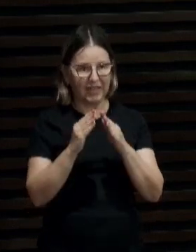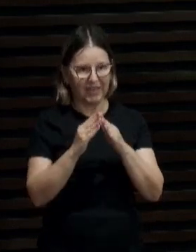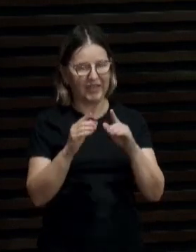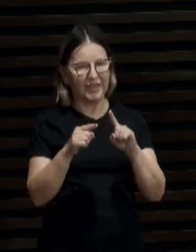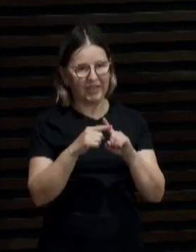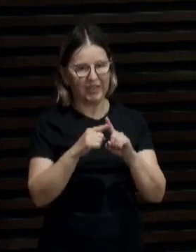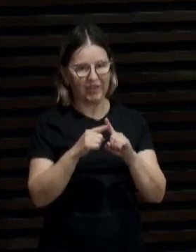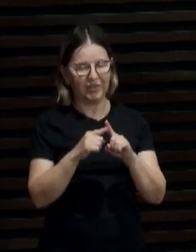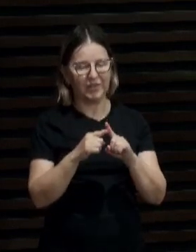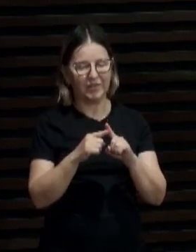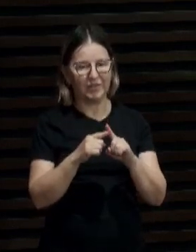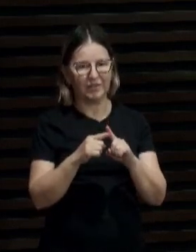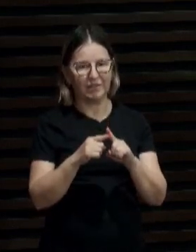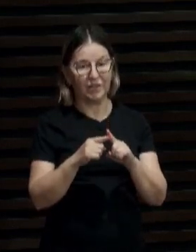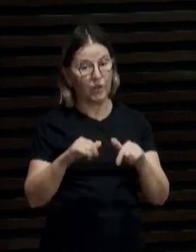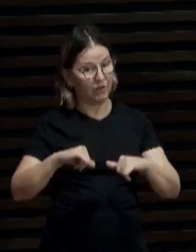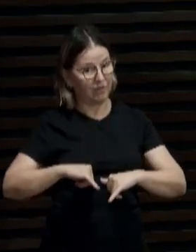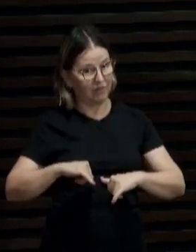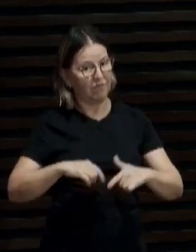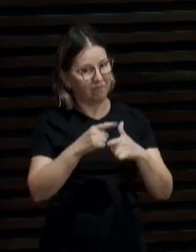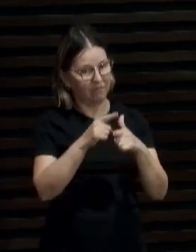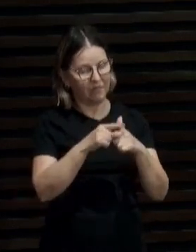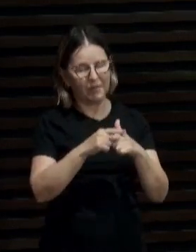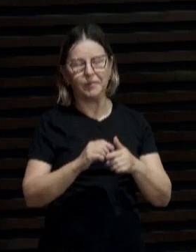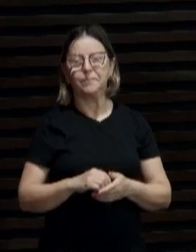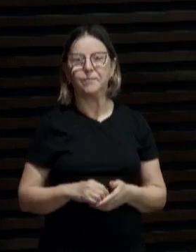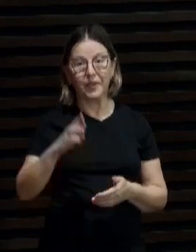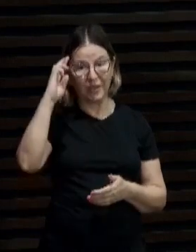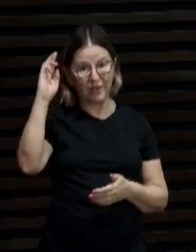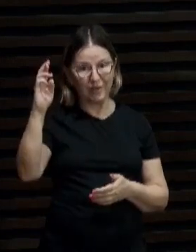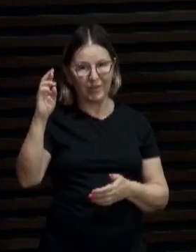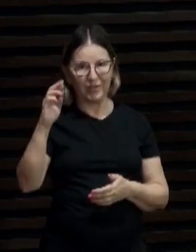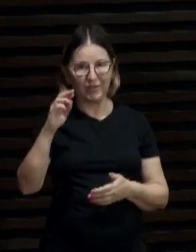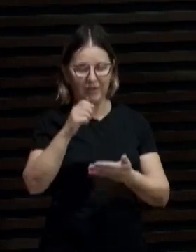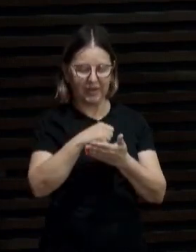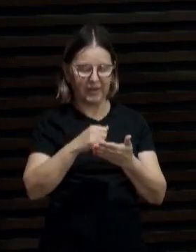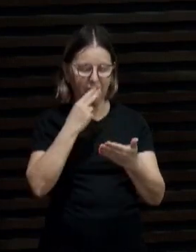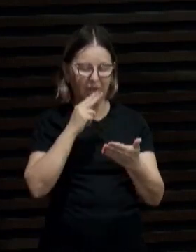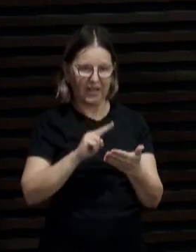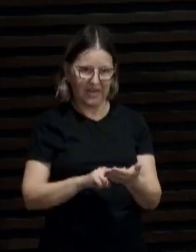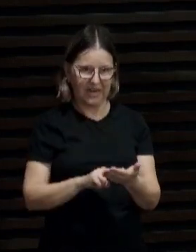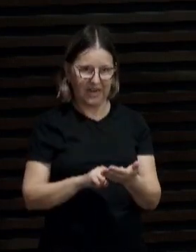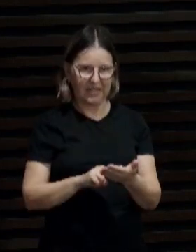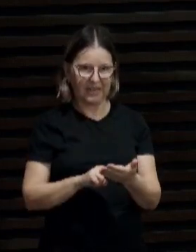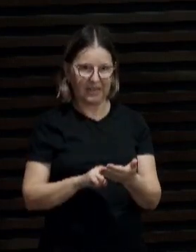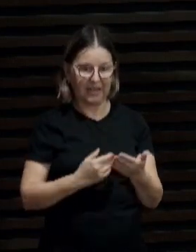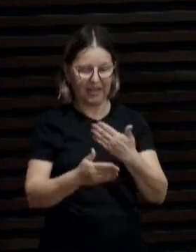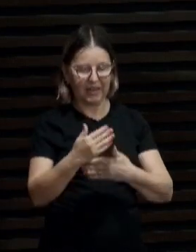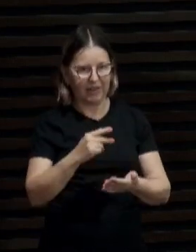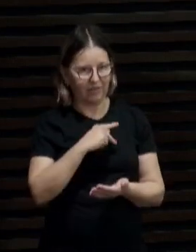enfrentavam dificuldades bem específicas. Então o Senhor, ele envia uma carta, ele dita para